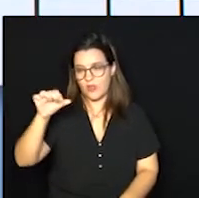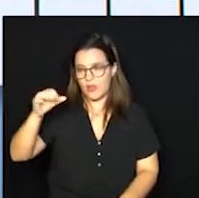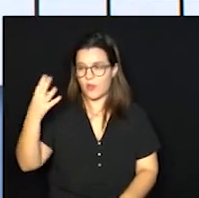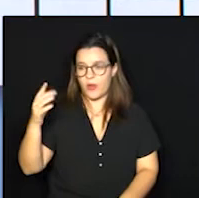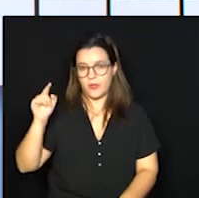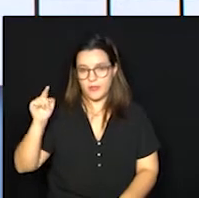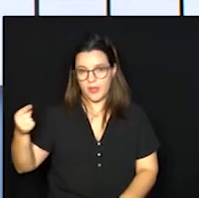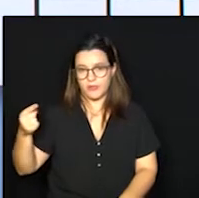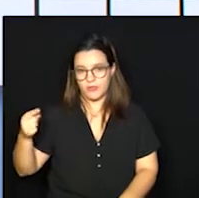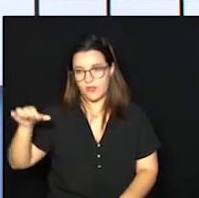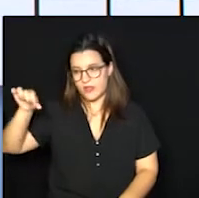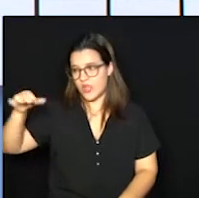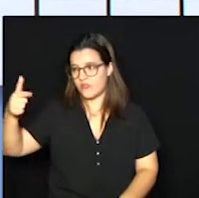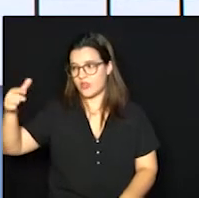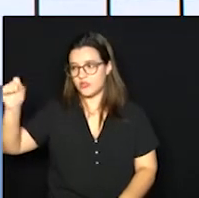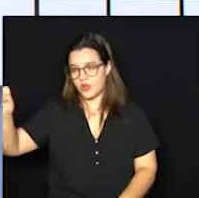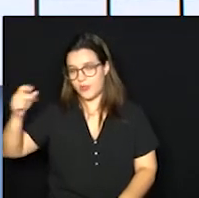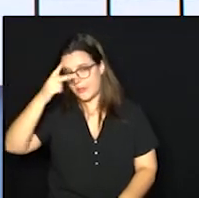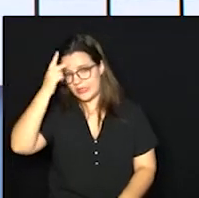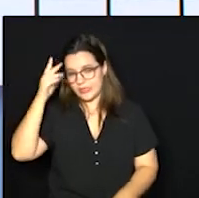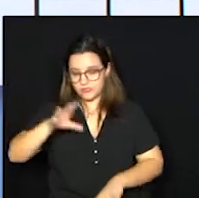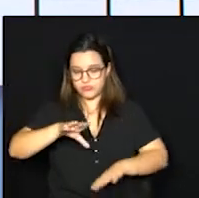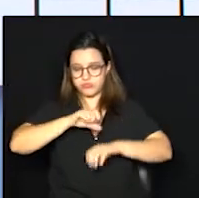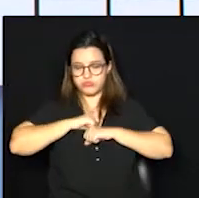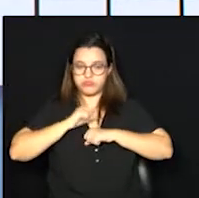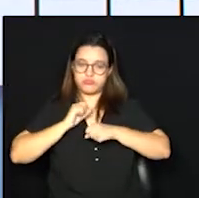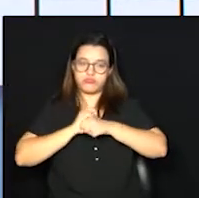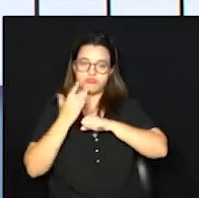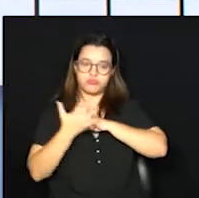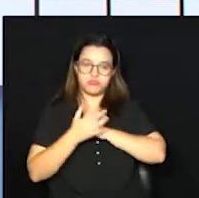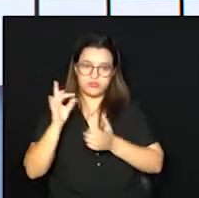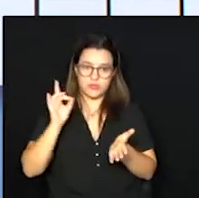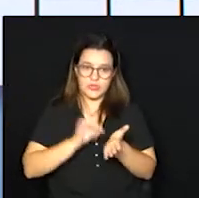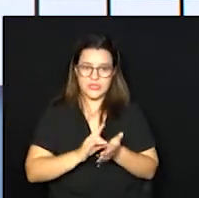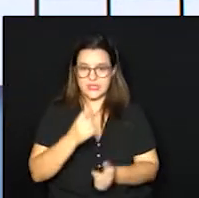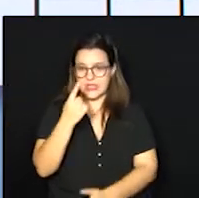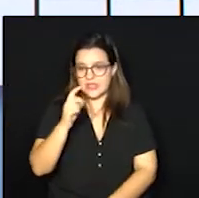5.394.928 casos da doença, sendo